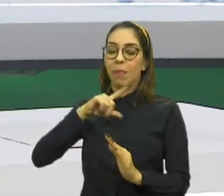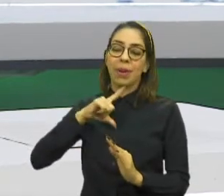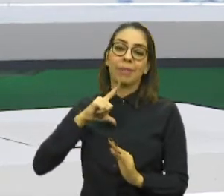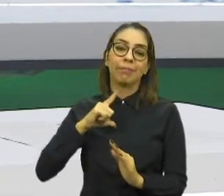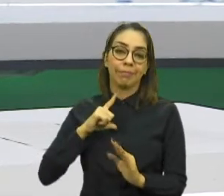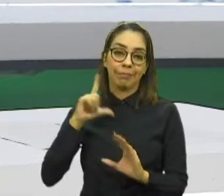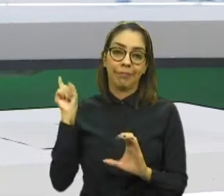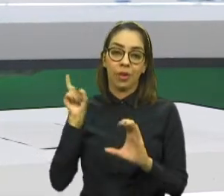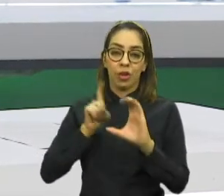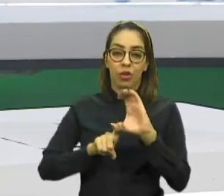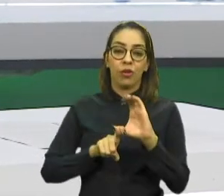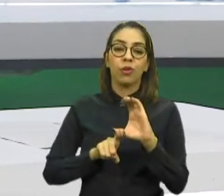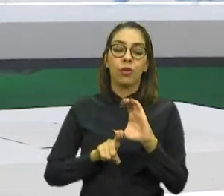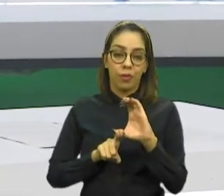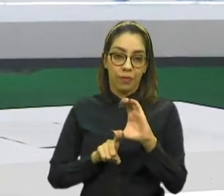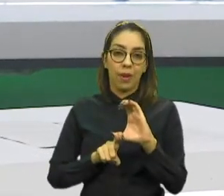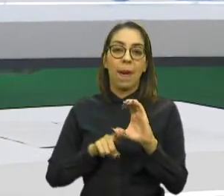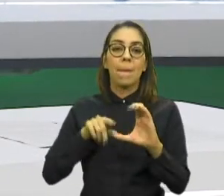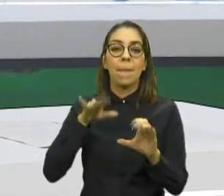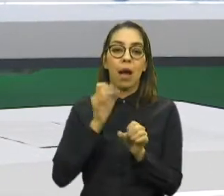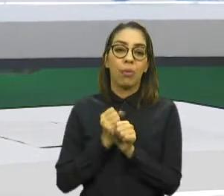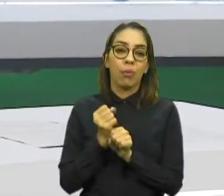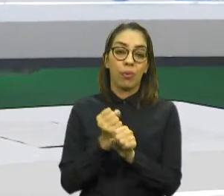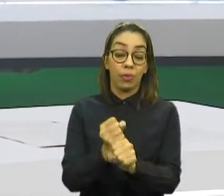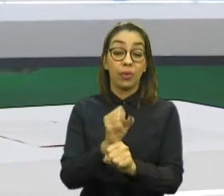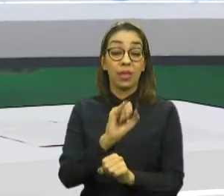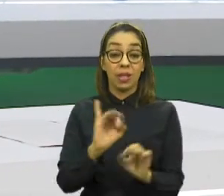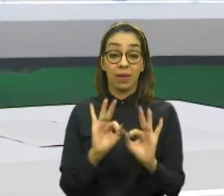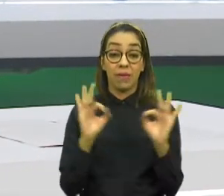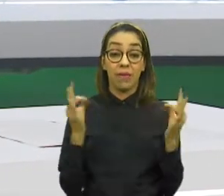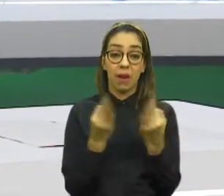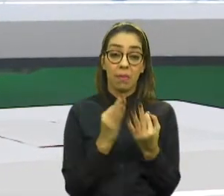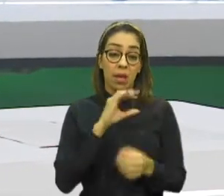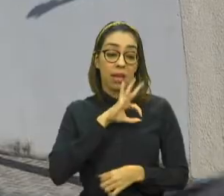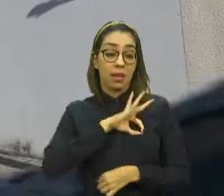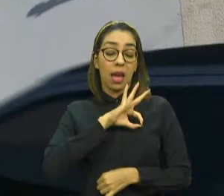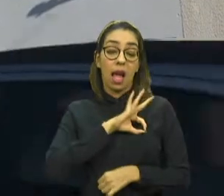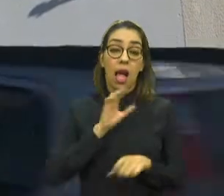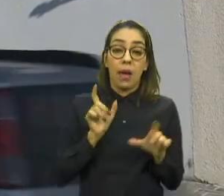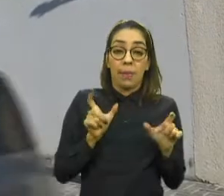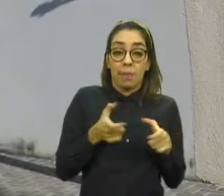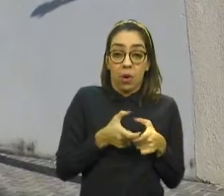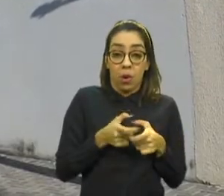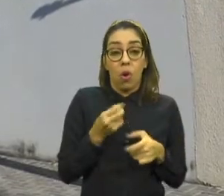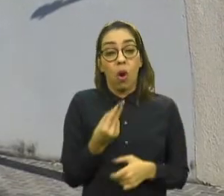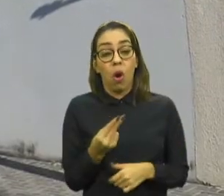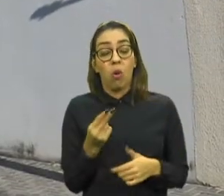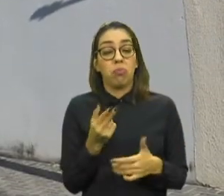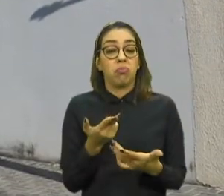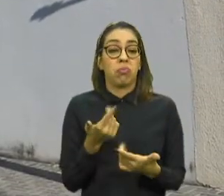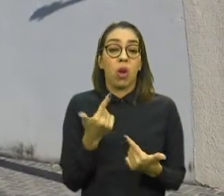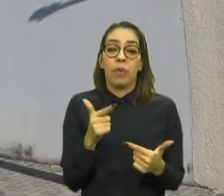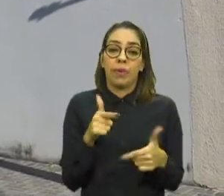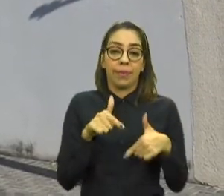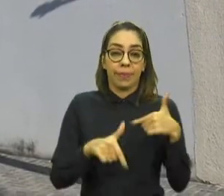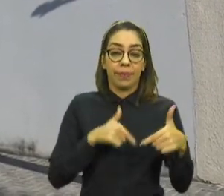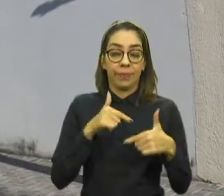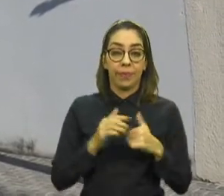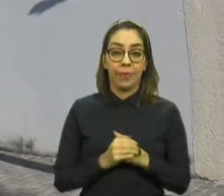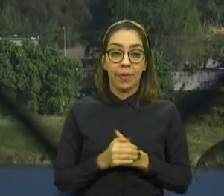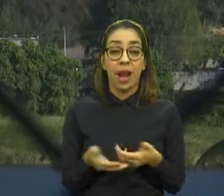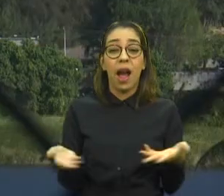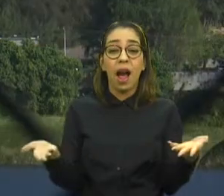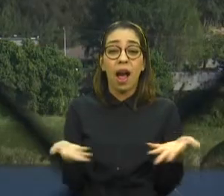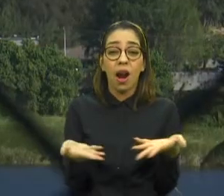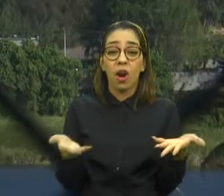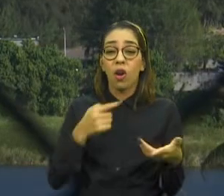aqueles que enfrentam um orçamento familiar apertado ou estão desempregados. A inadimplência é a consequência mais concreta do